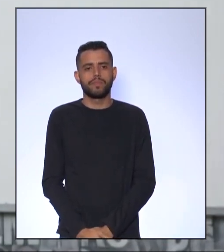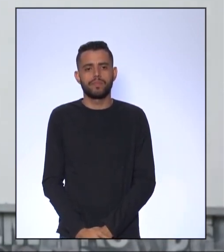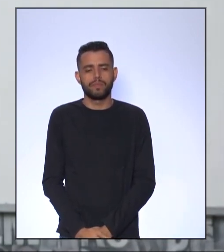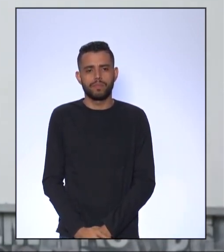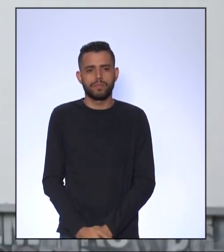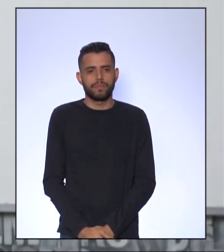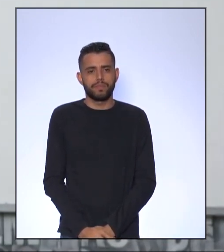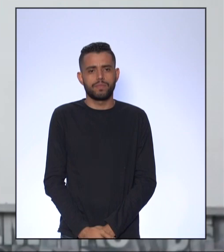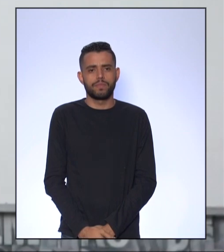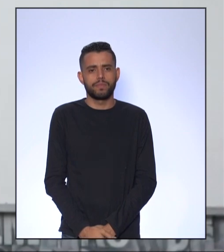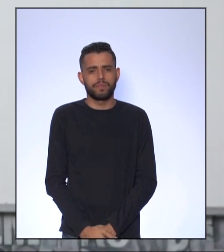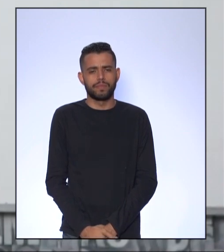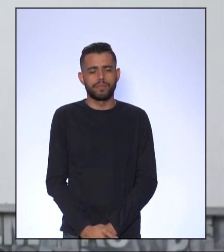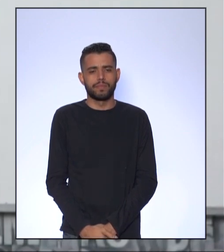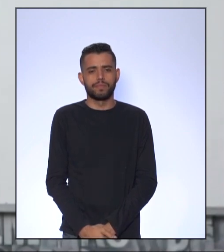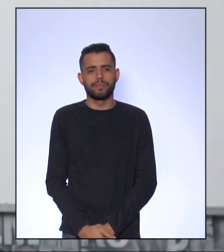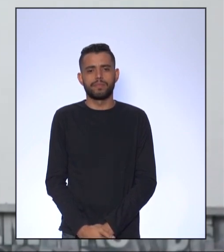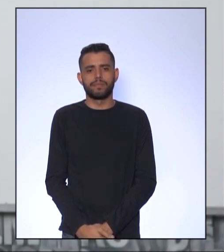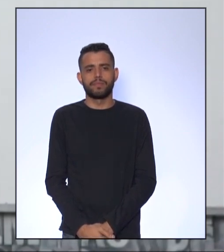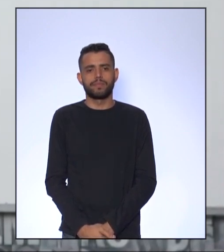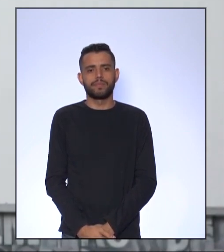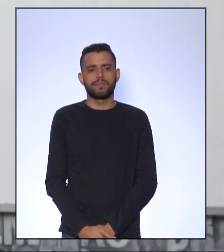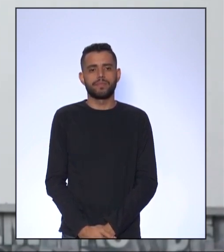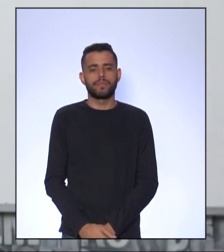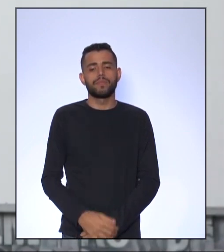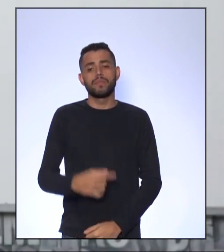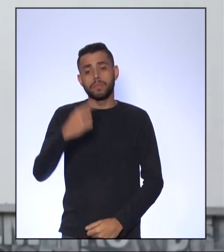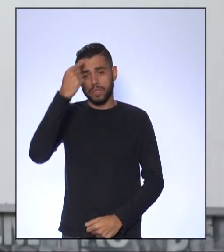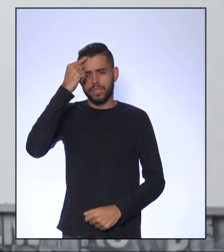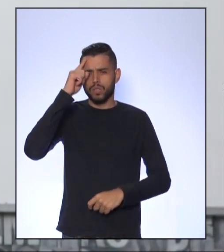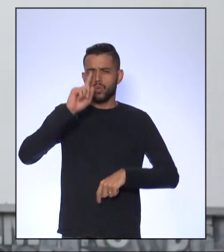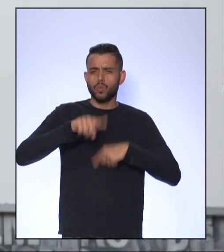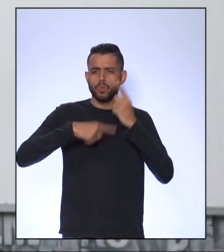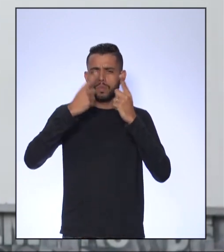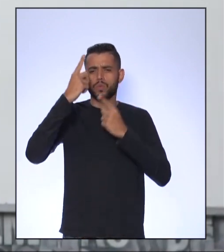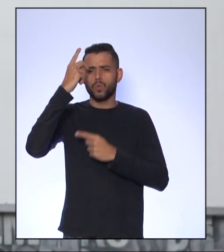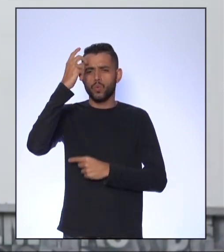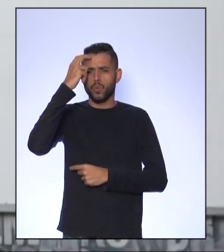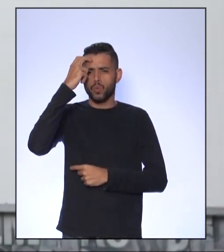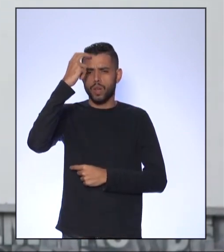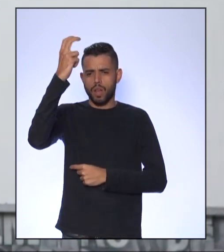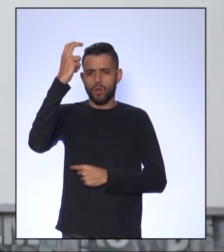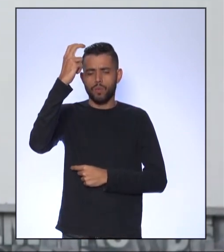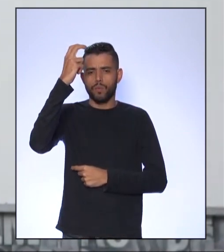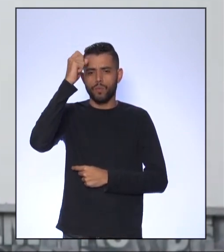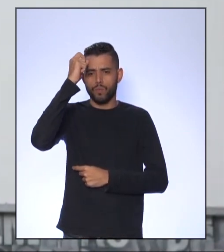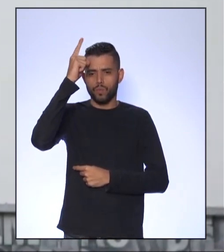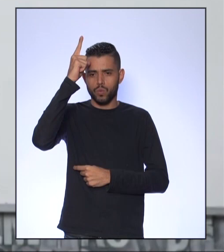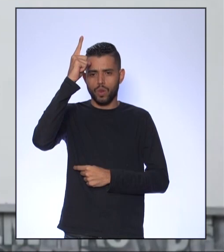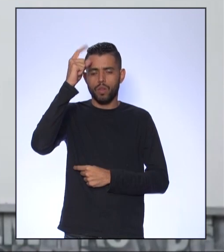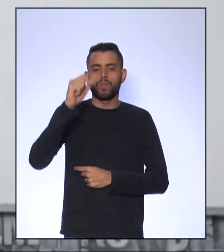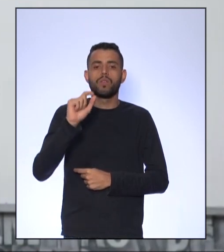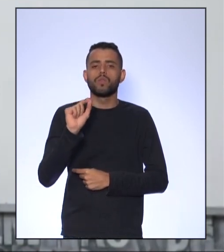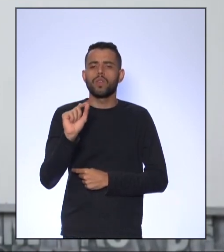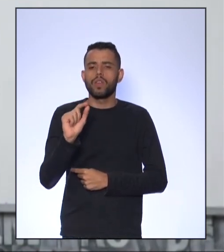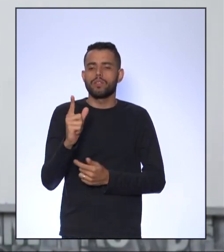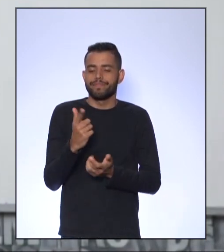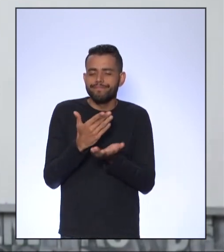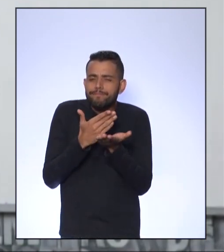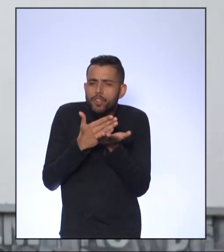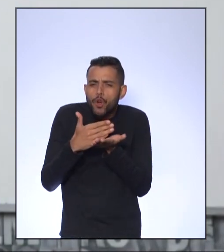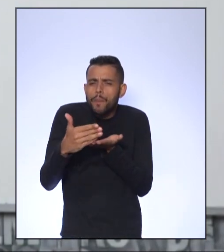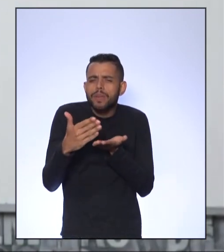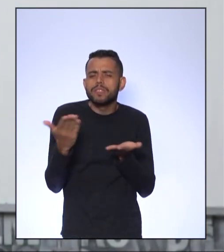Quando nós pensamos em renascimento cultural, a gente vai começar a